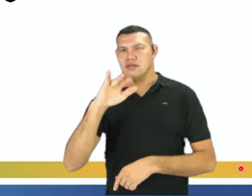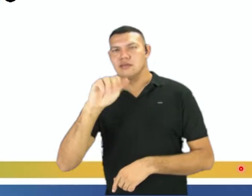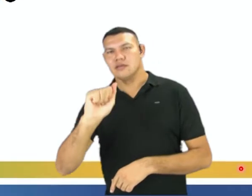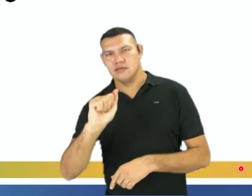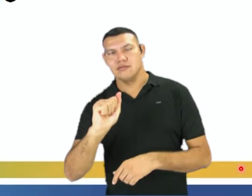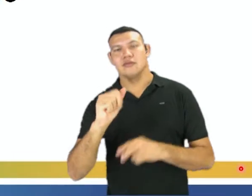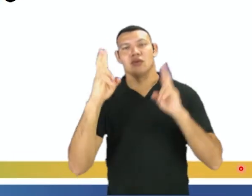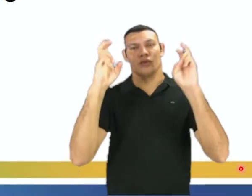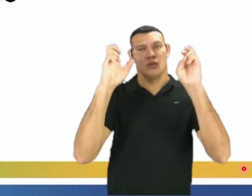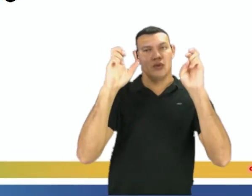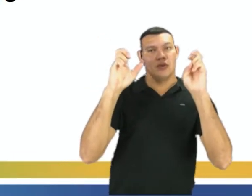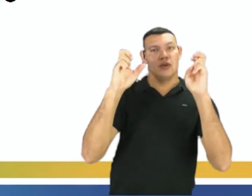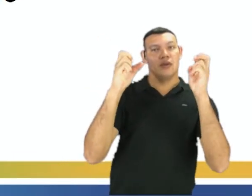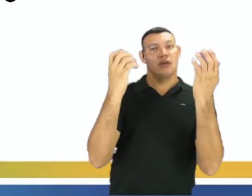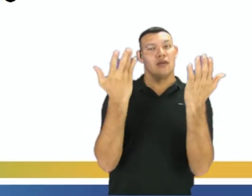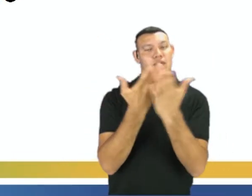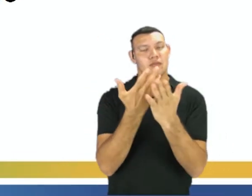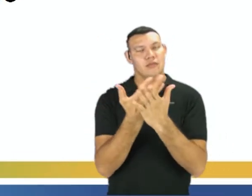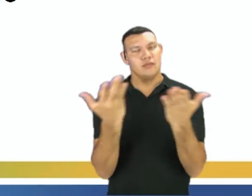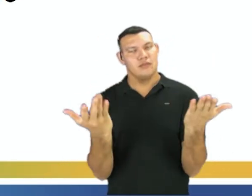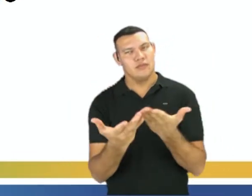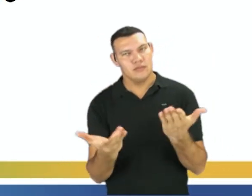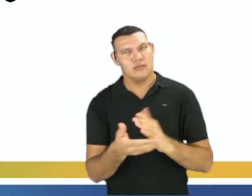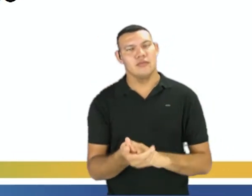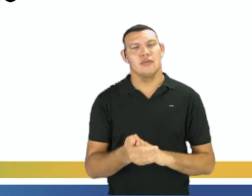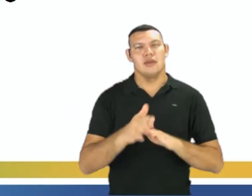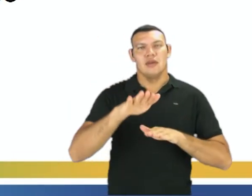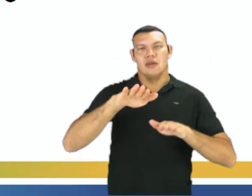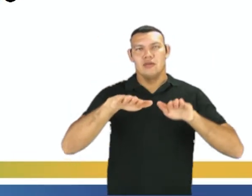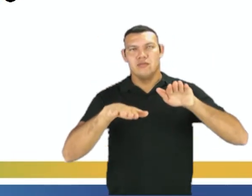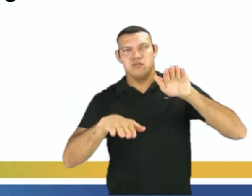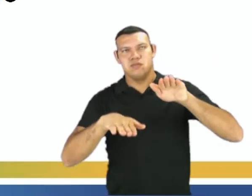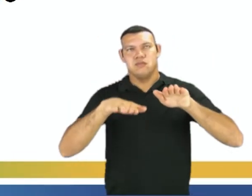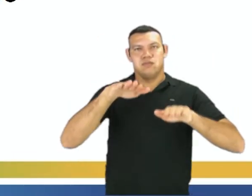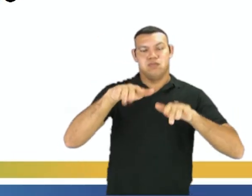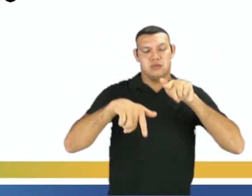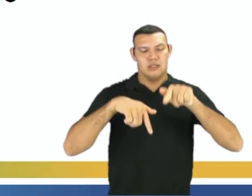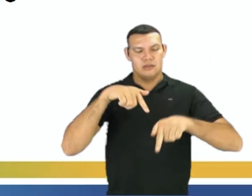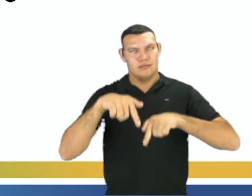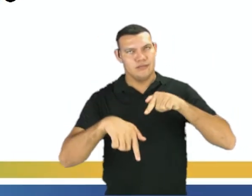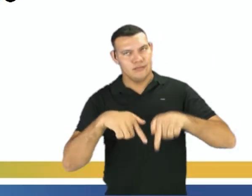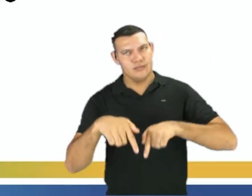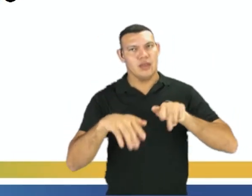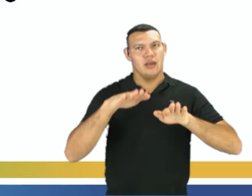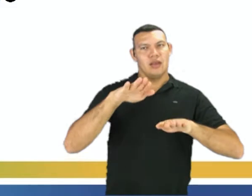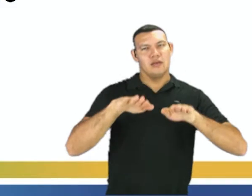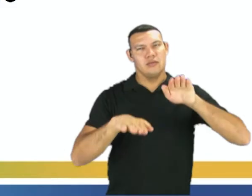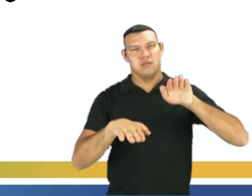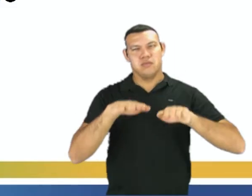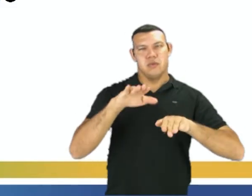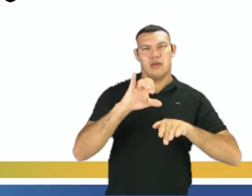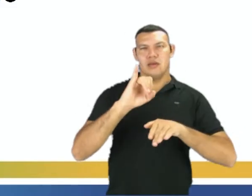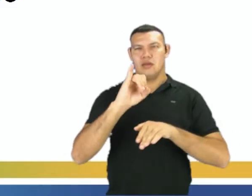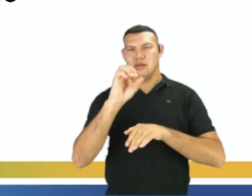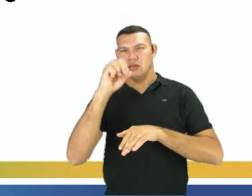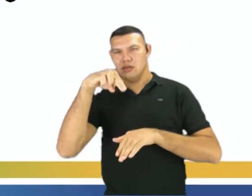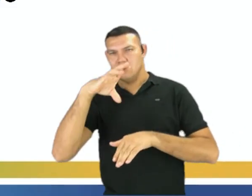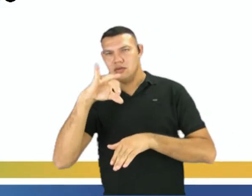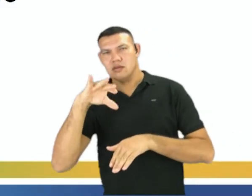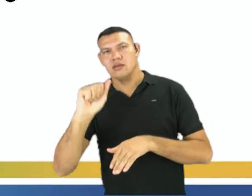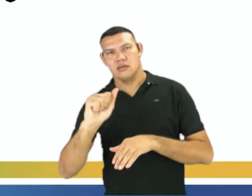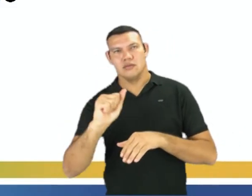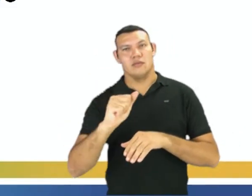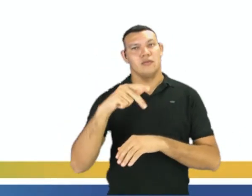é equilíbrio químico. A gente vai trabalhar o equilíbrio iônico, determinar o pH e o produto iônico da